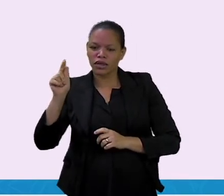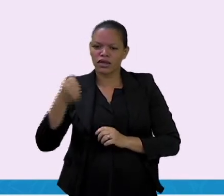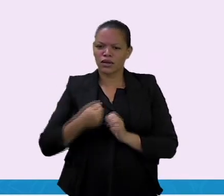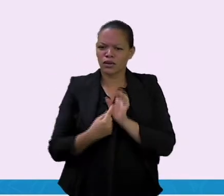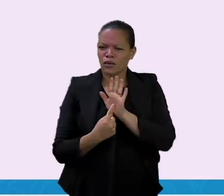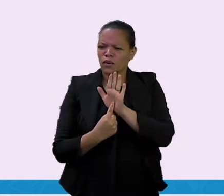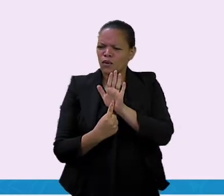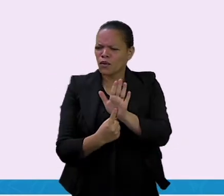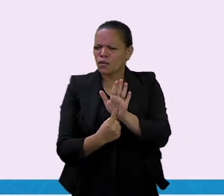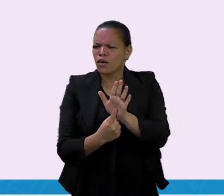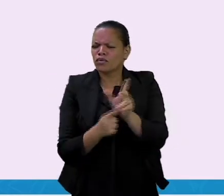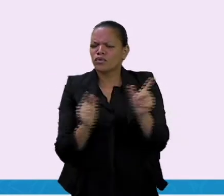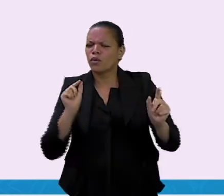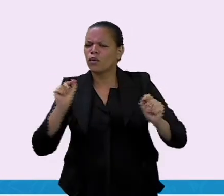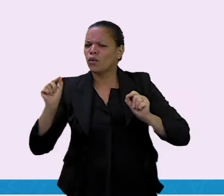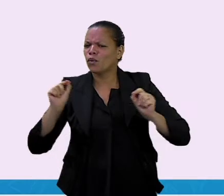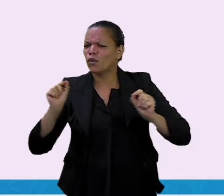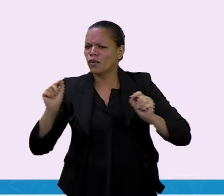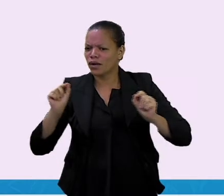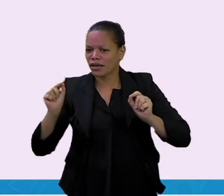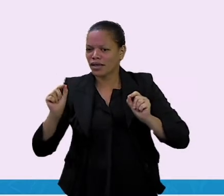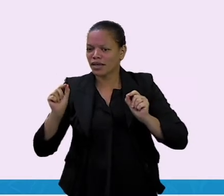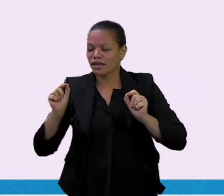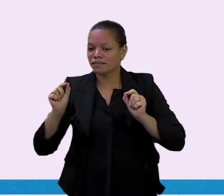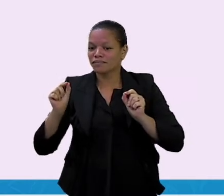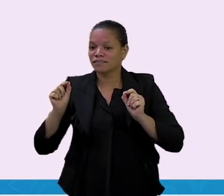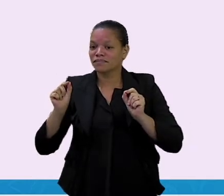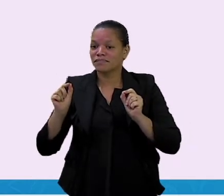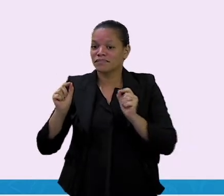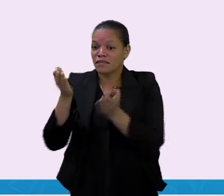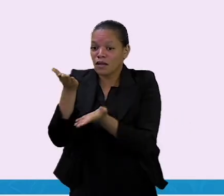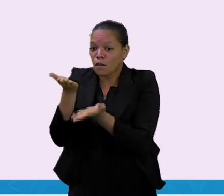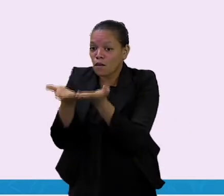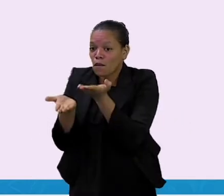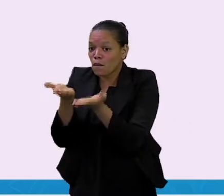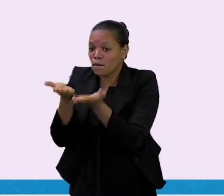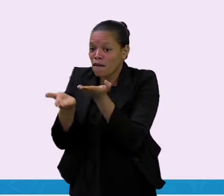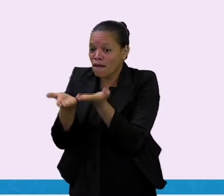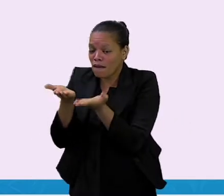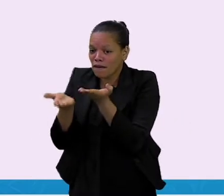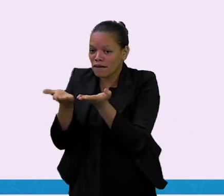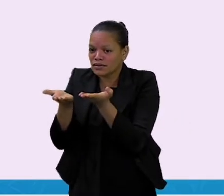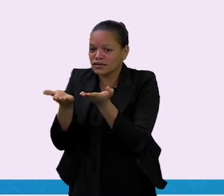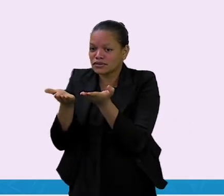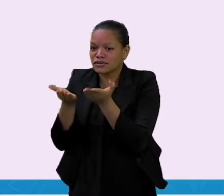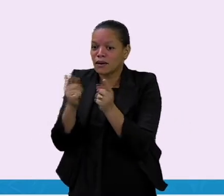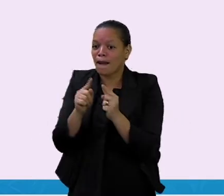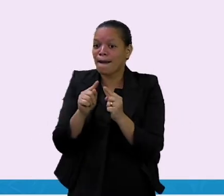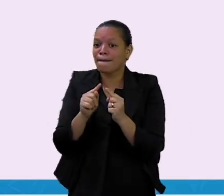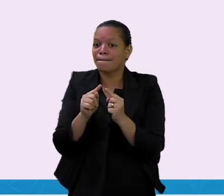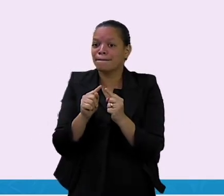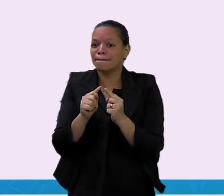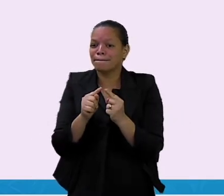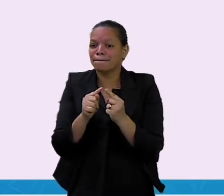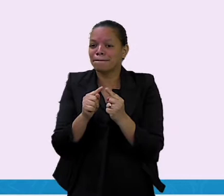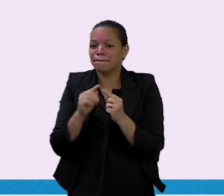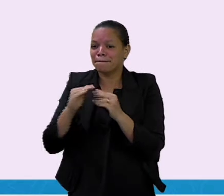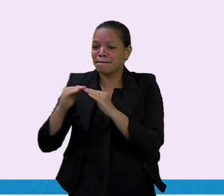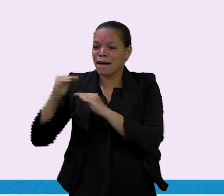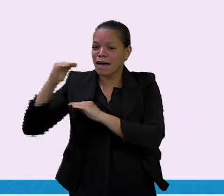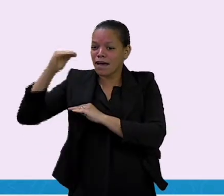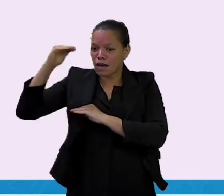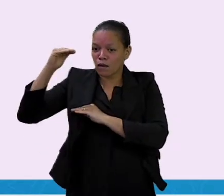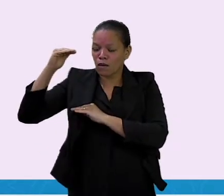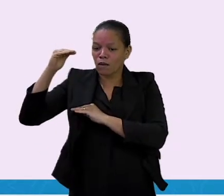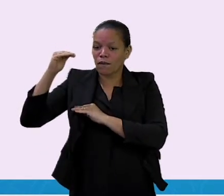uma pessoa, por exemplo. O grama é utilizado para nos referirmos a porções